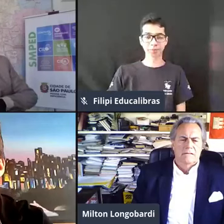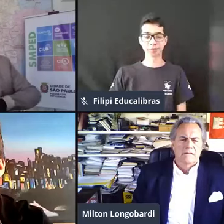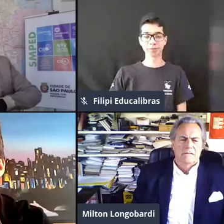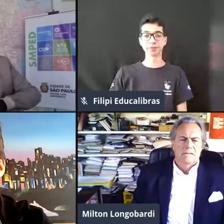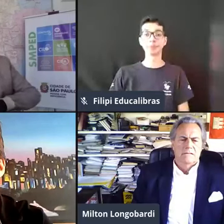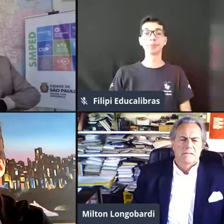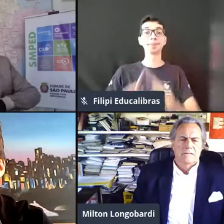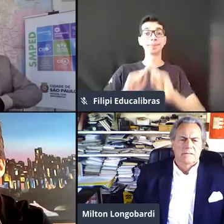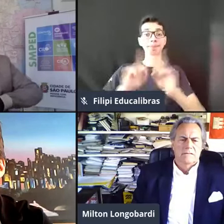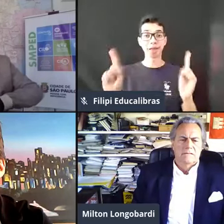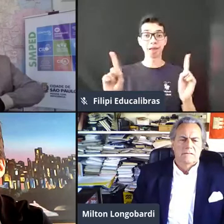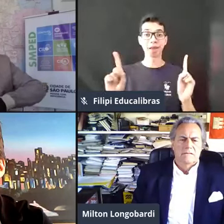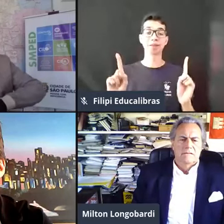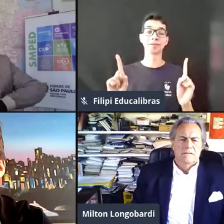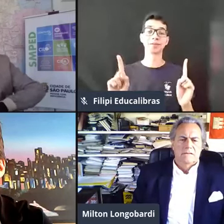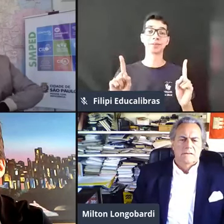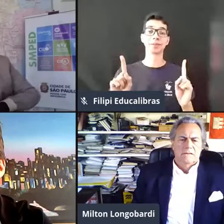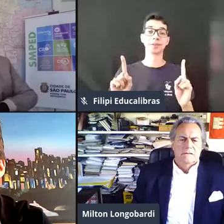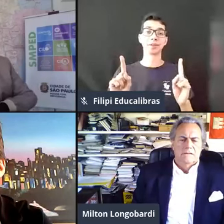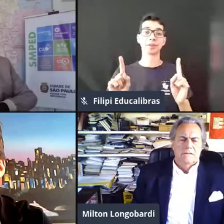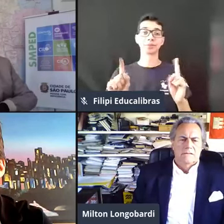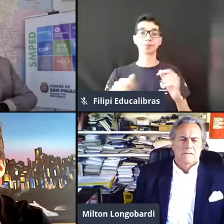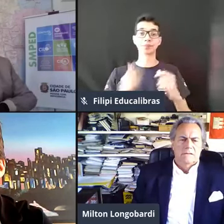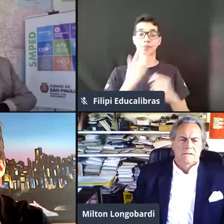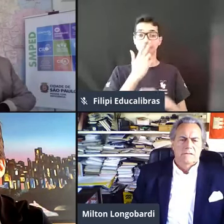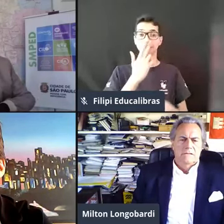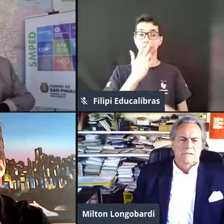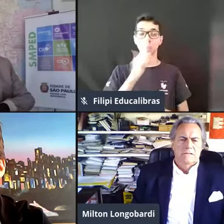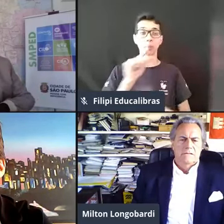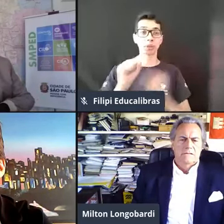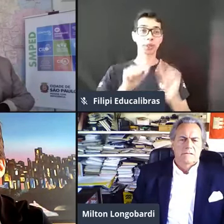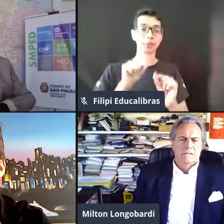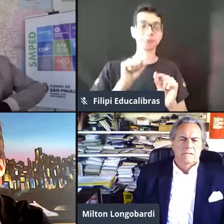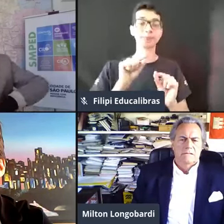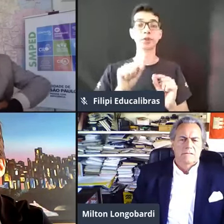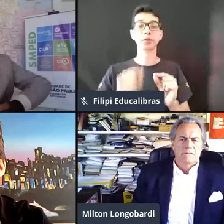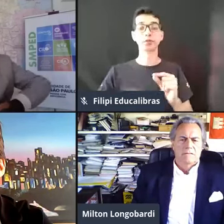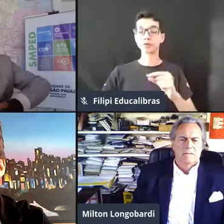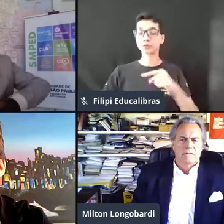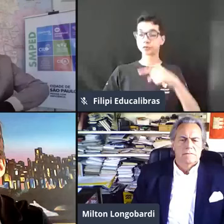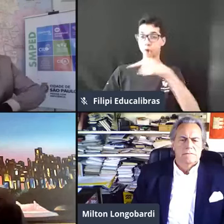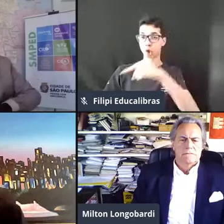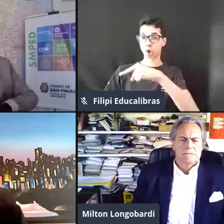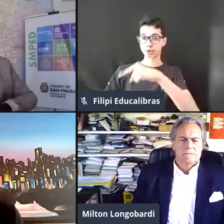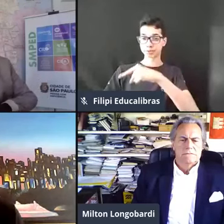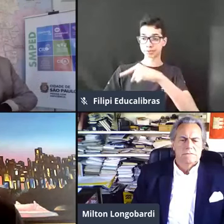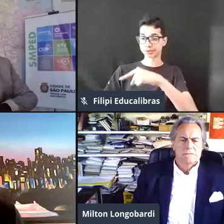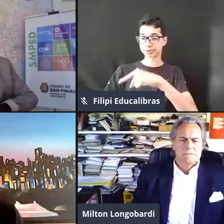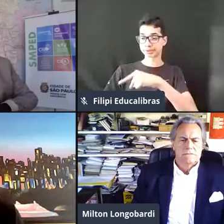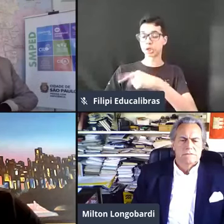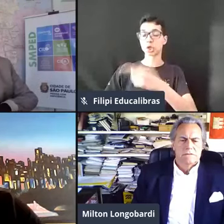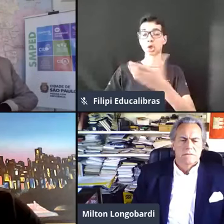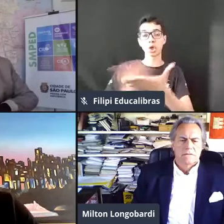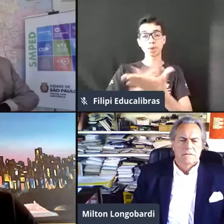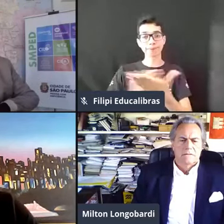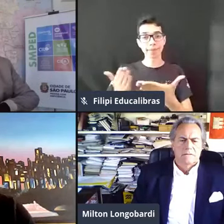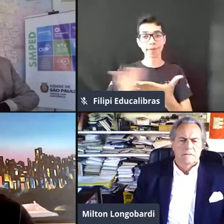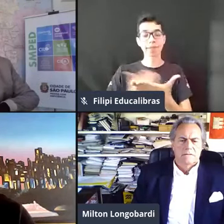um coletivo, né? Você está criando um coletivo político, para atuação política de pessoas